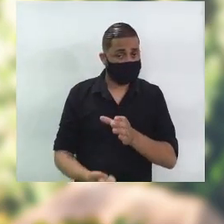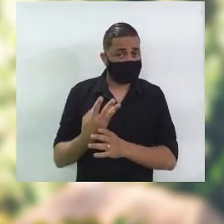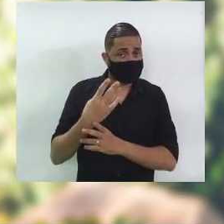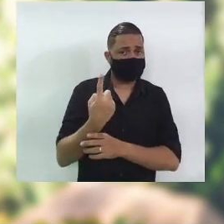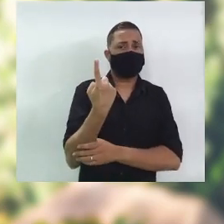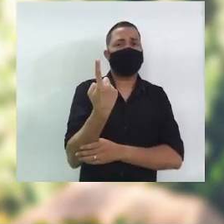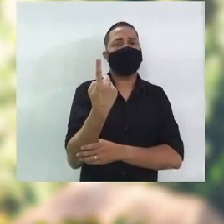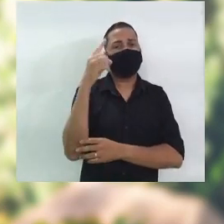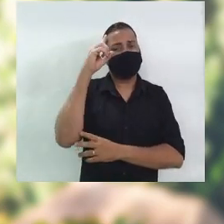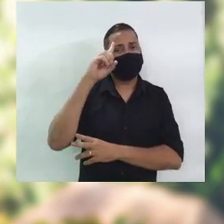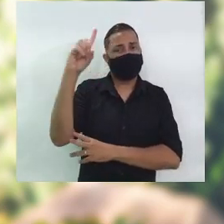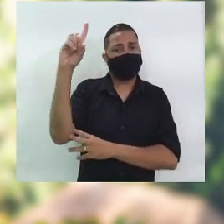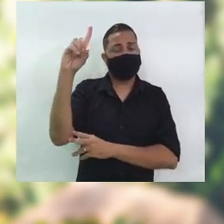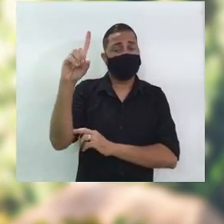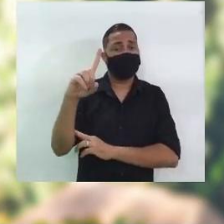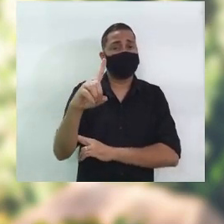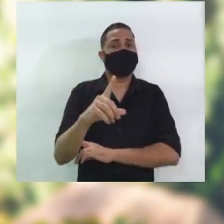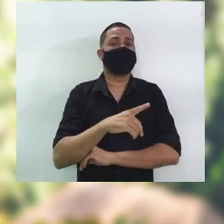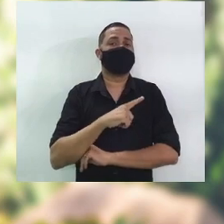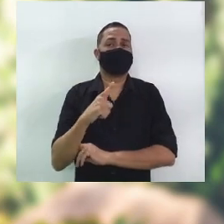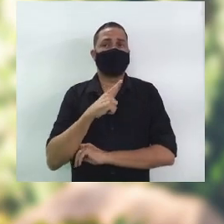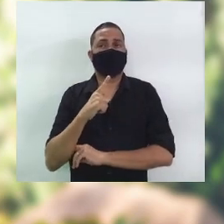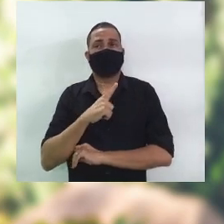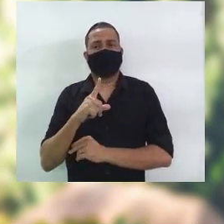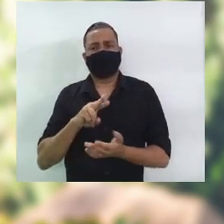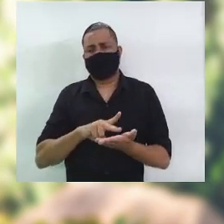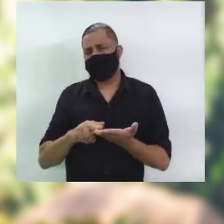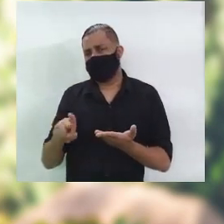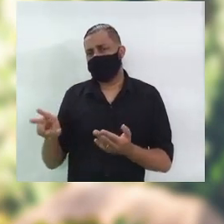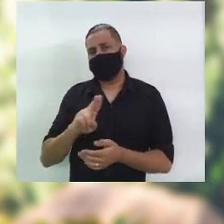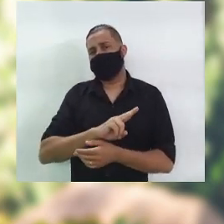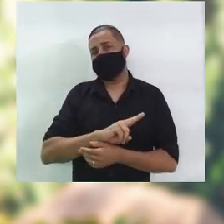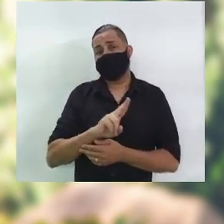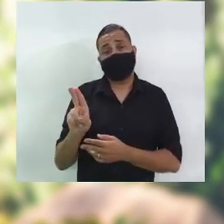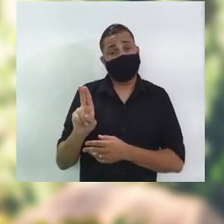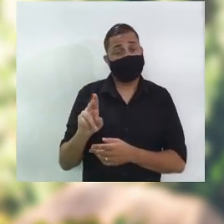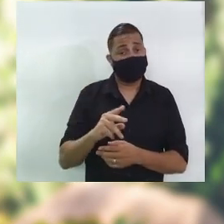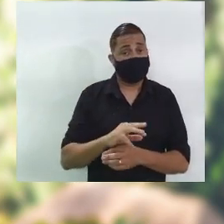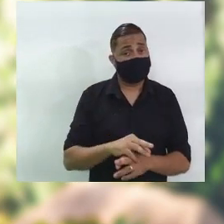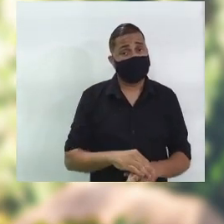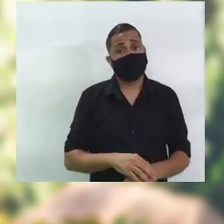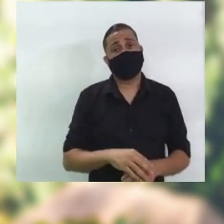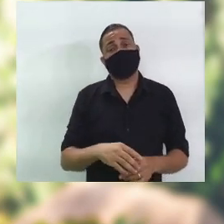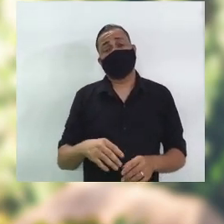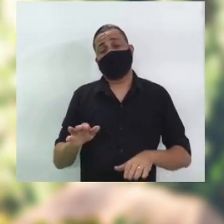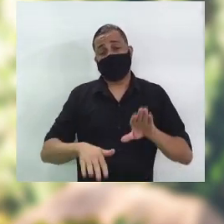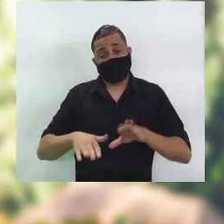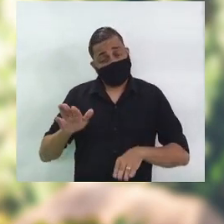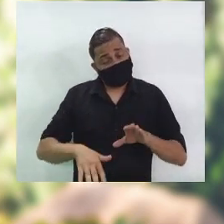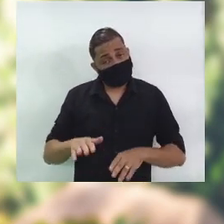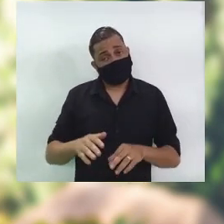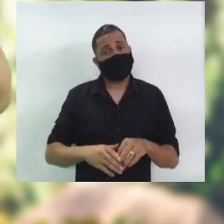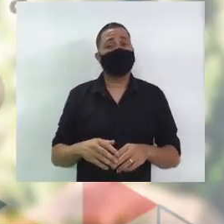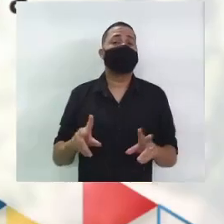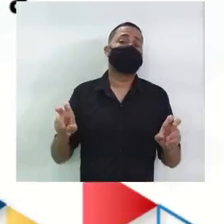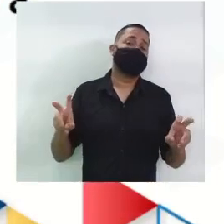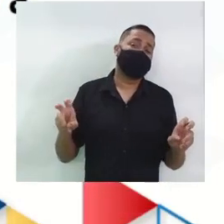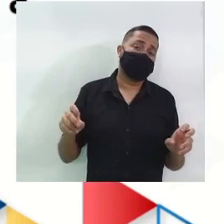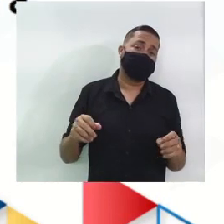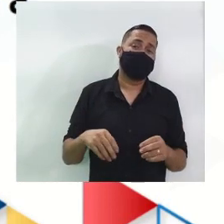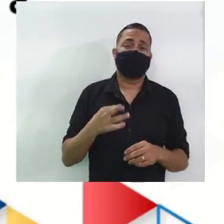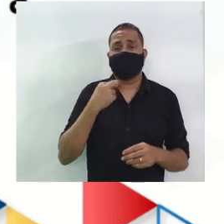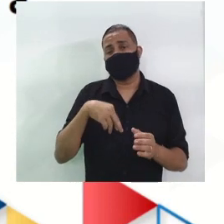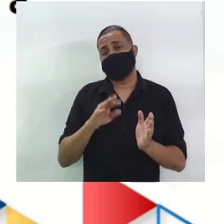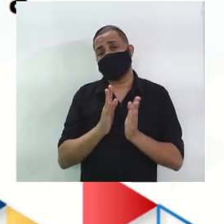apenas um Deus, que recebe diferentes nomes de acordo com o quê? Com a circunstância, o tempo e a